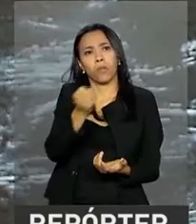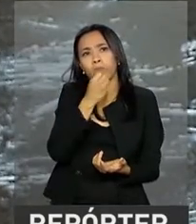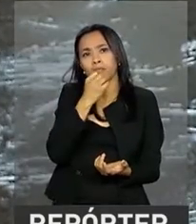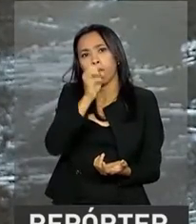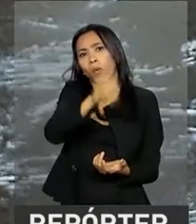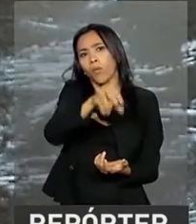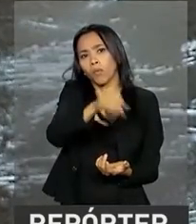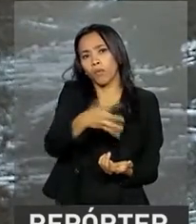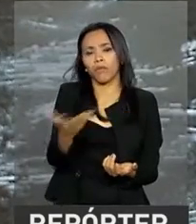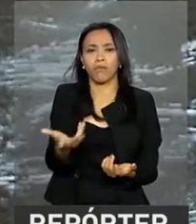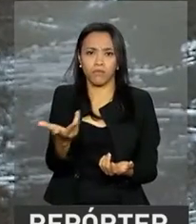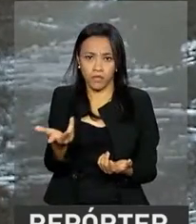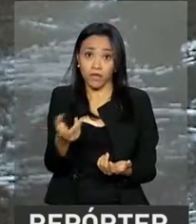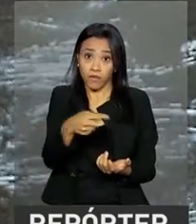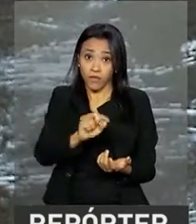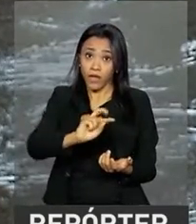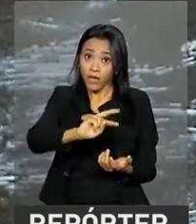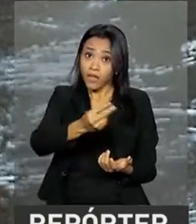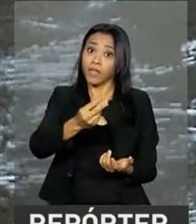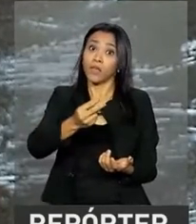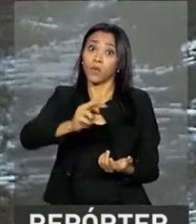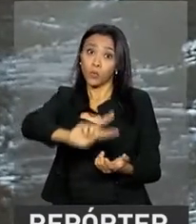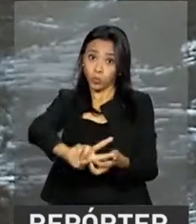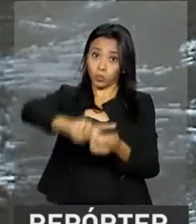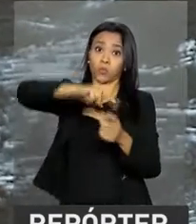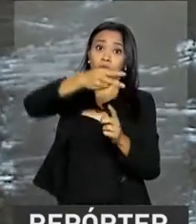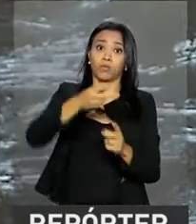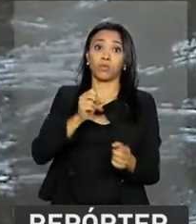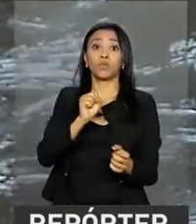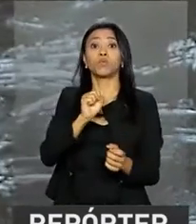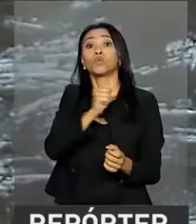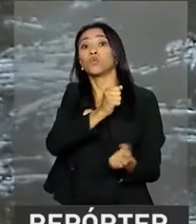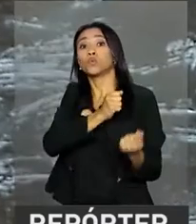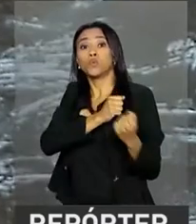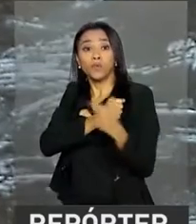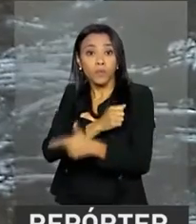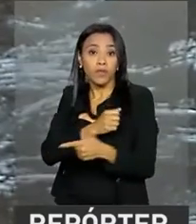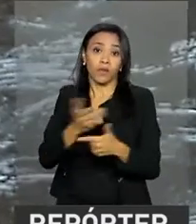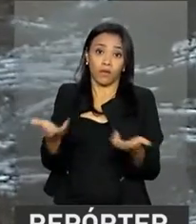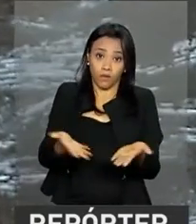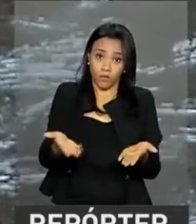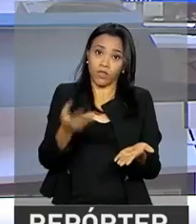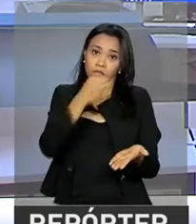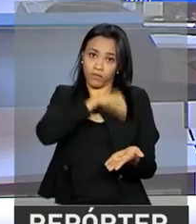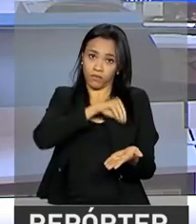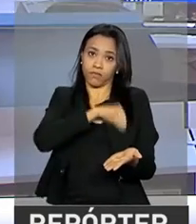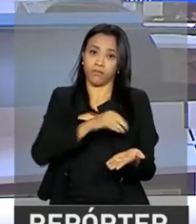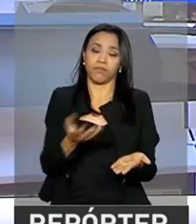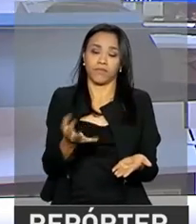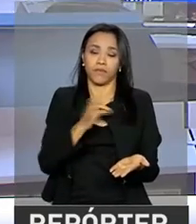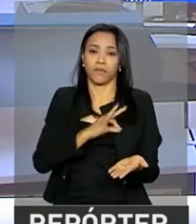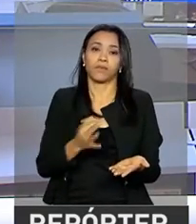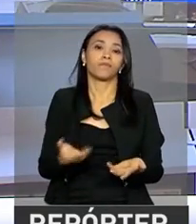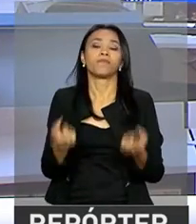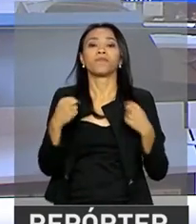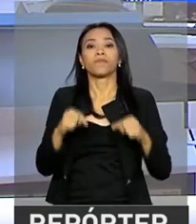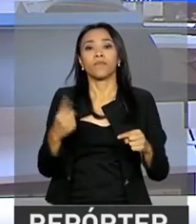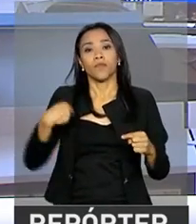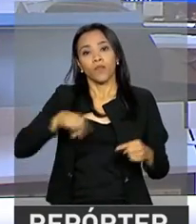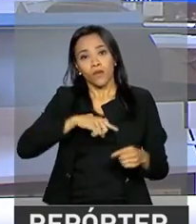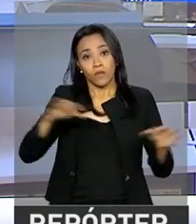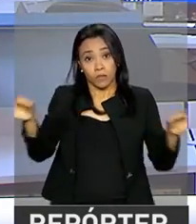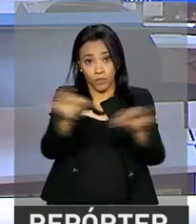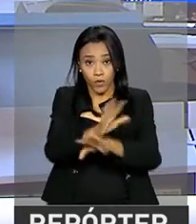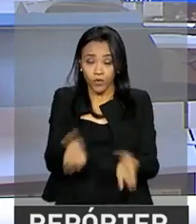poupança, ele vai render o dobro do que você tá ganhando hoje. Bom, nós ficamos por